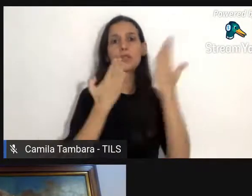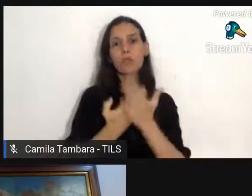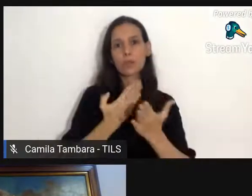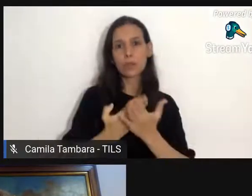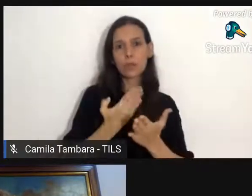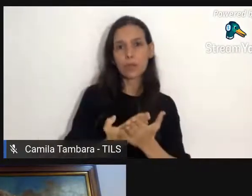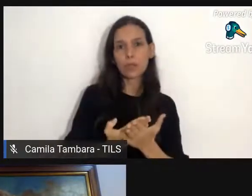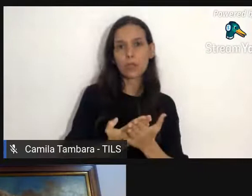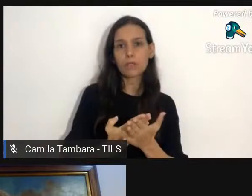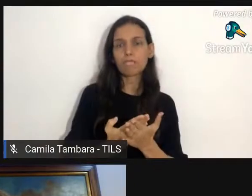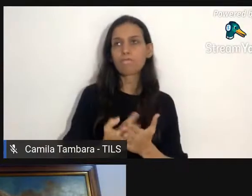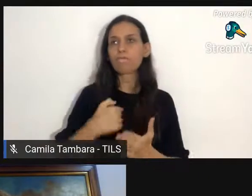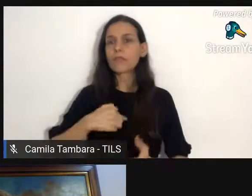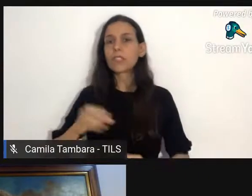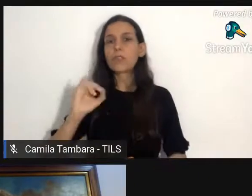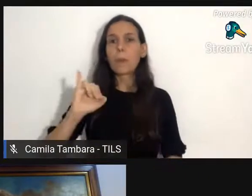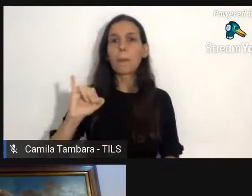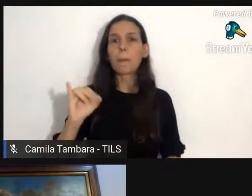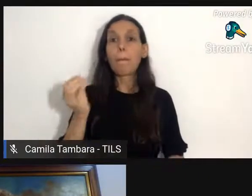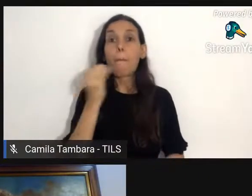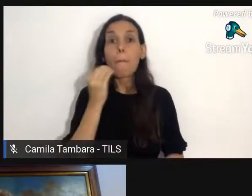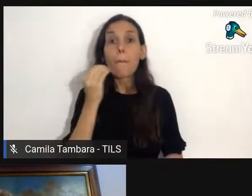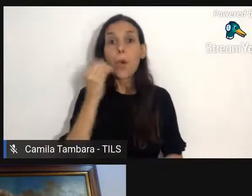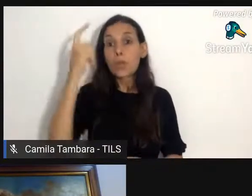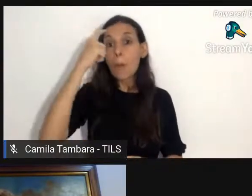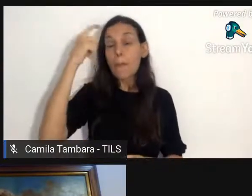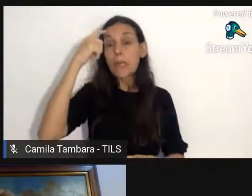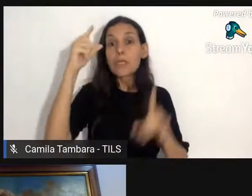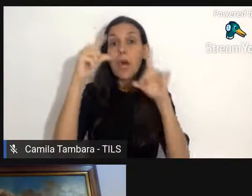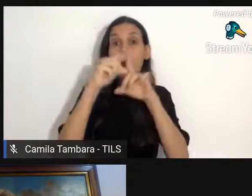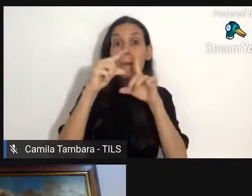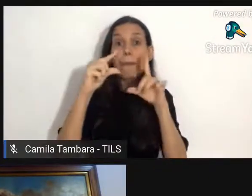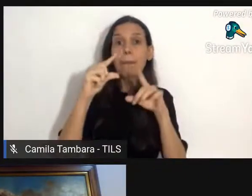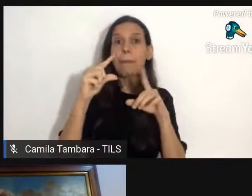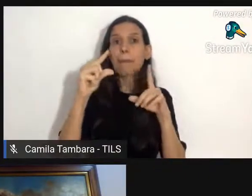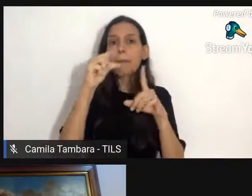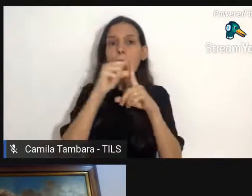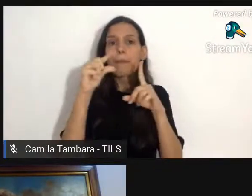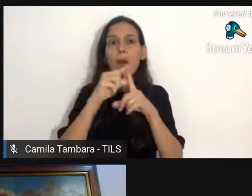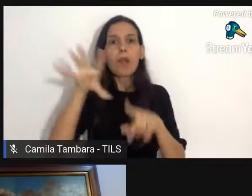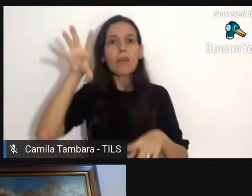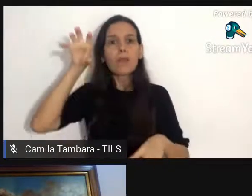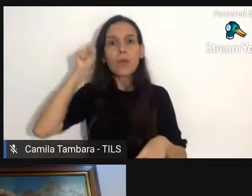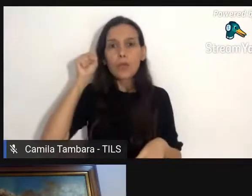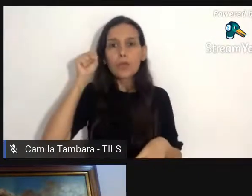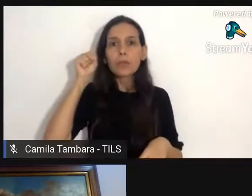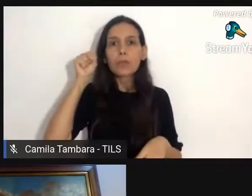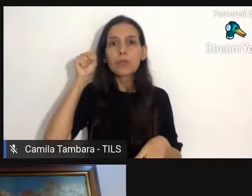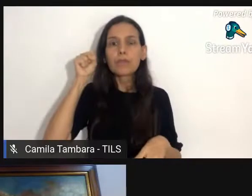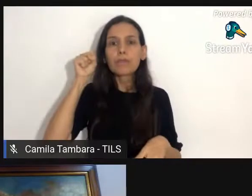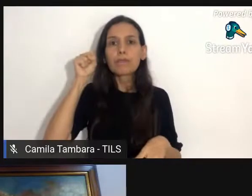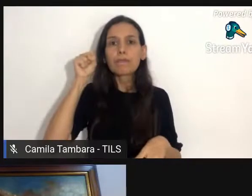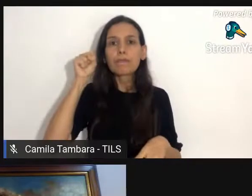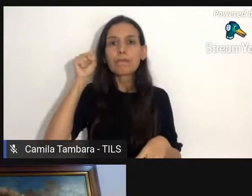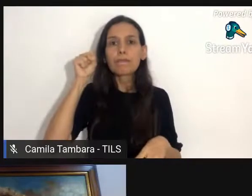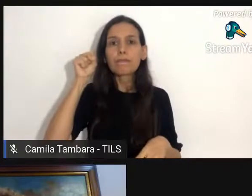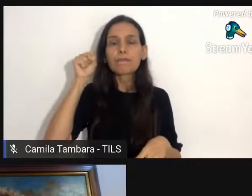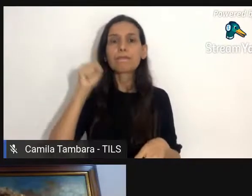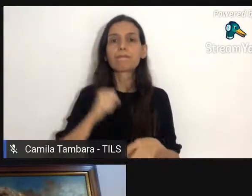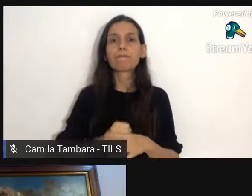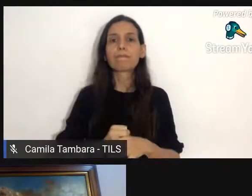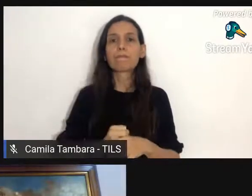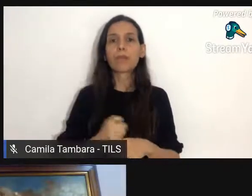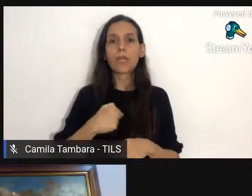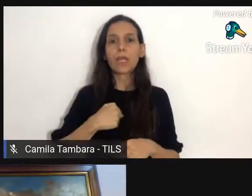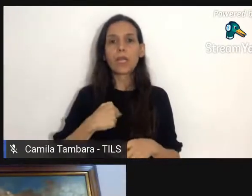deu a oportunidade de pensar numa palavra que nós ouvimos muito, mas que por vários motivos, né, eu não estou aqui fazendo juízo de valor,